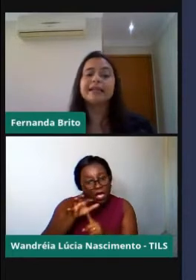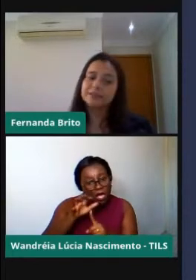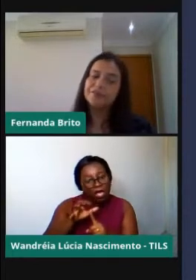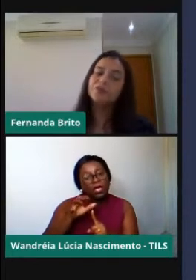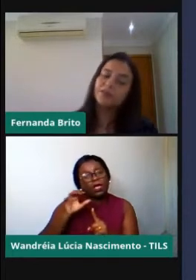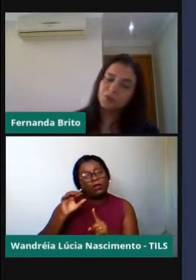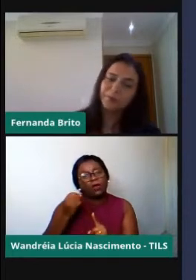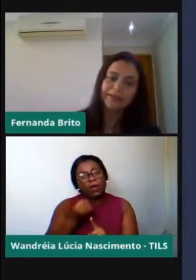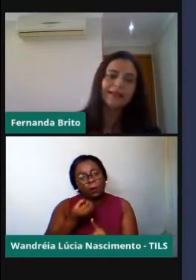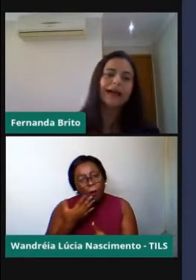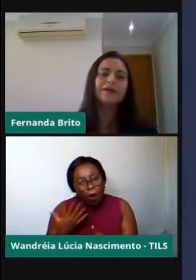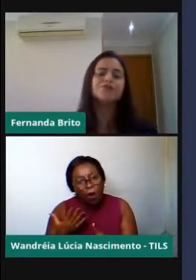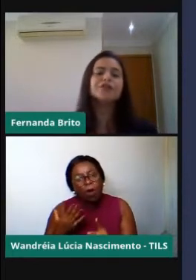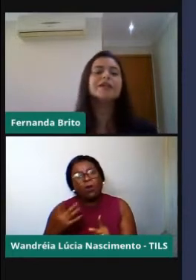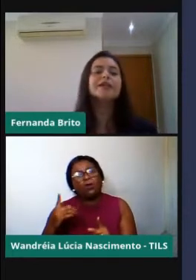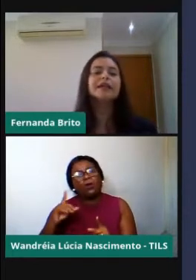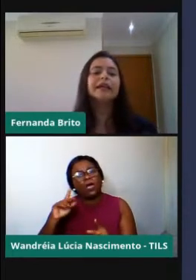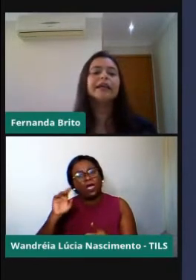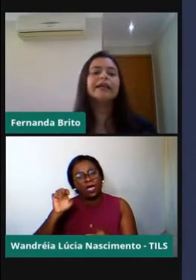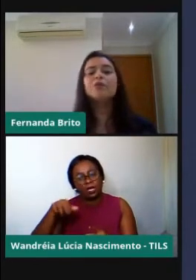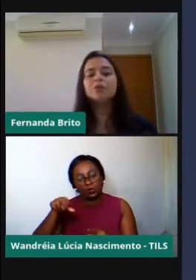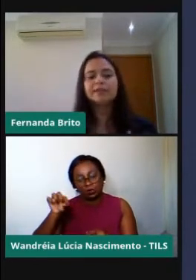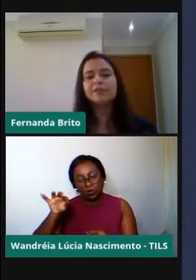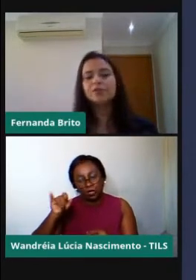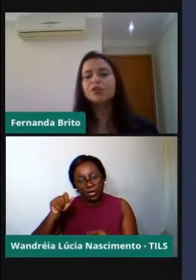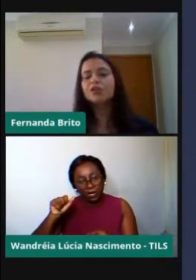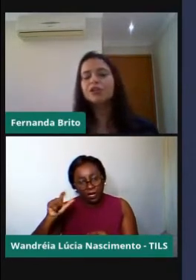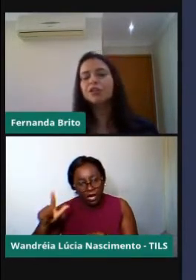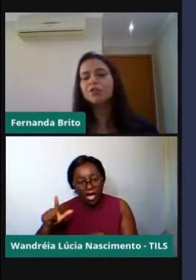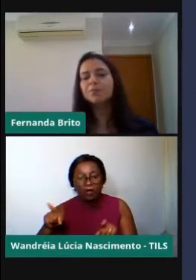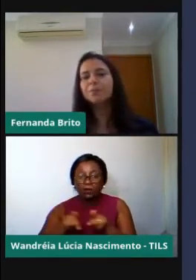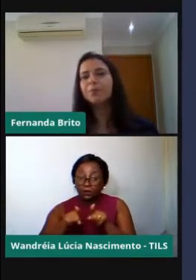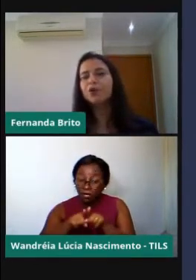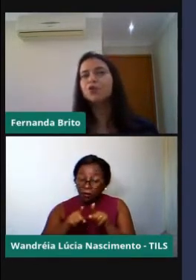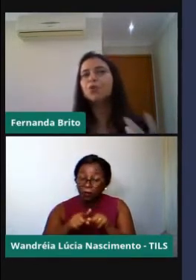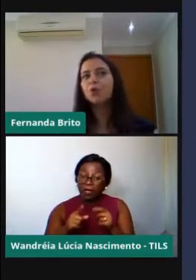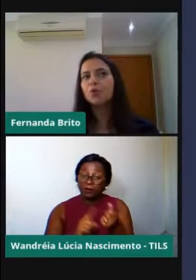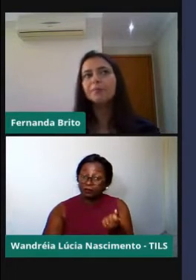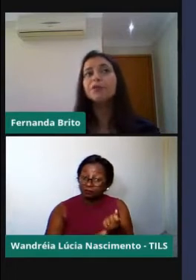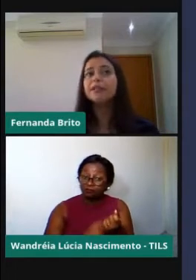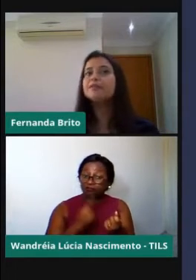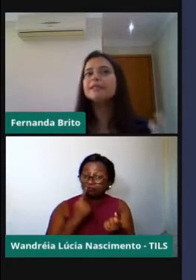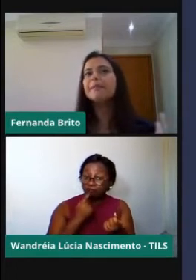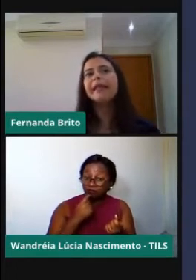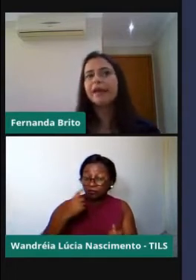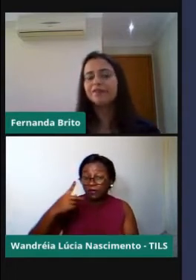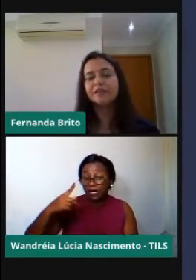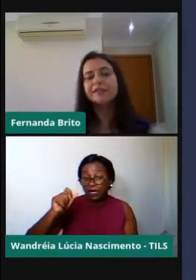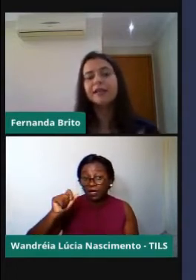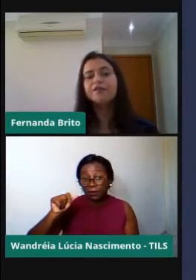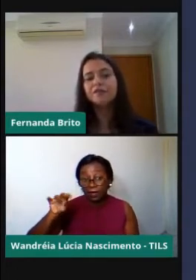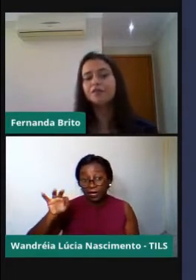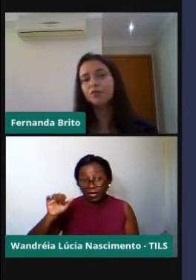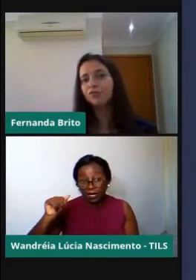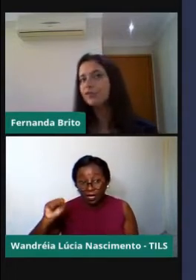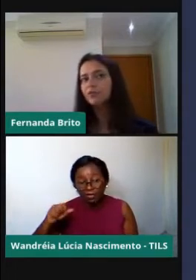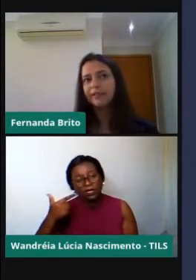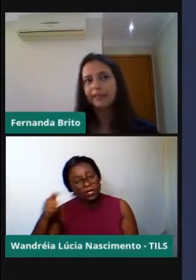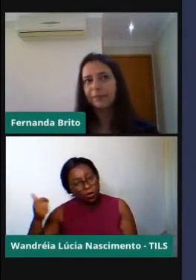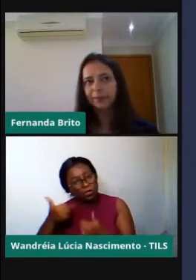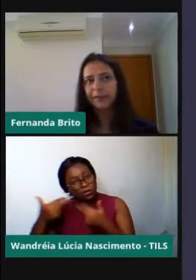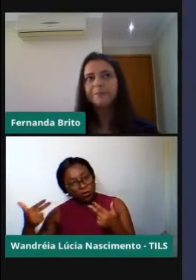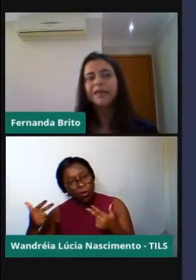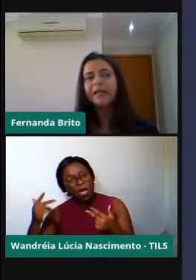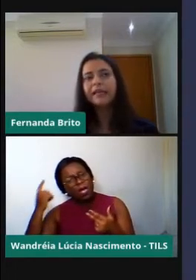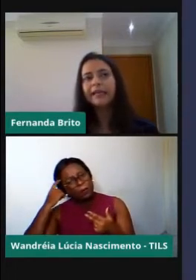ele exerce efeitos antiplaquetários, né, e outras ações que a gente postulou que poderiam ser benéficas se ele fosse introduzido